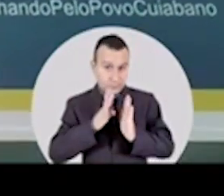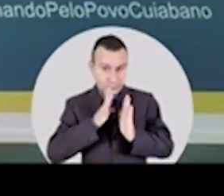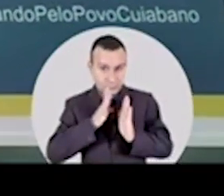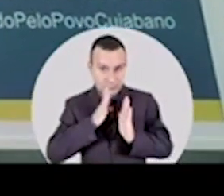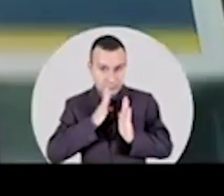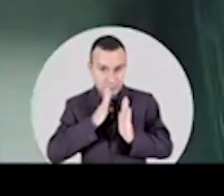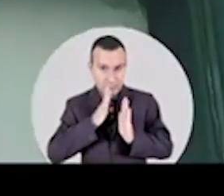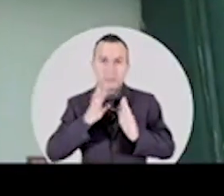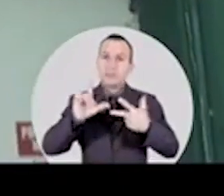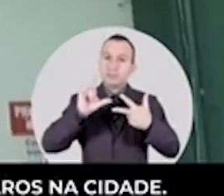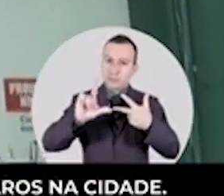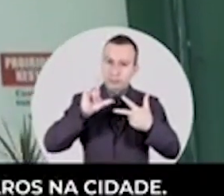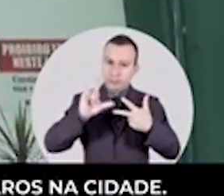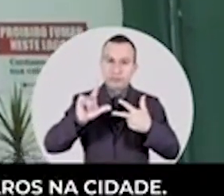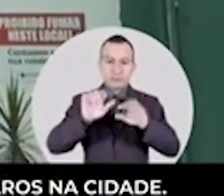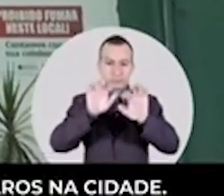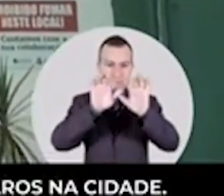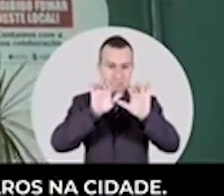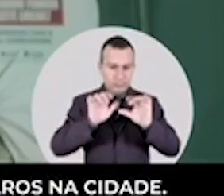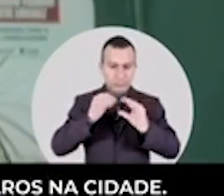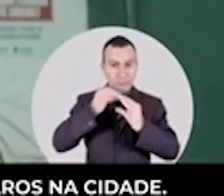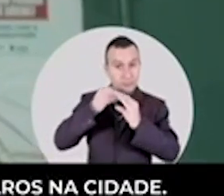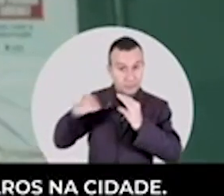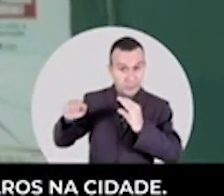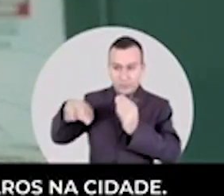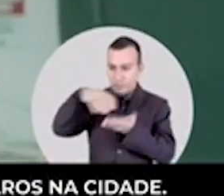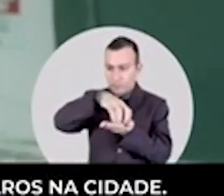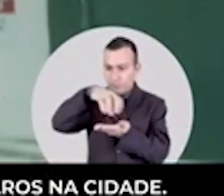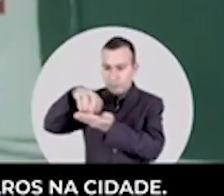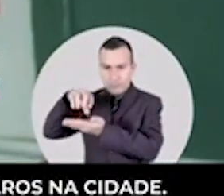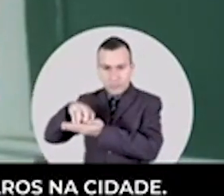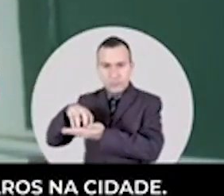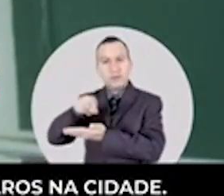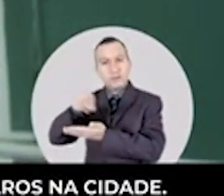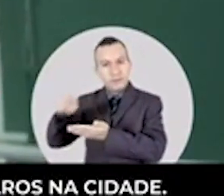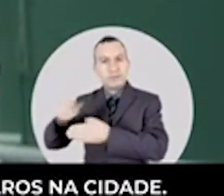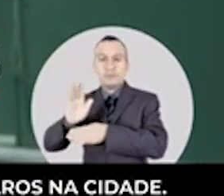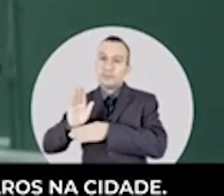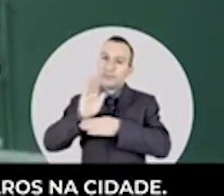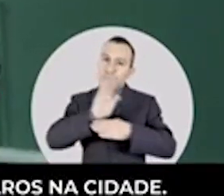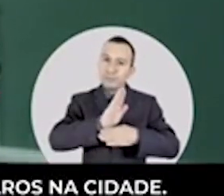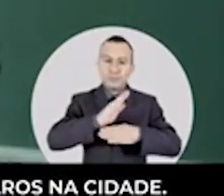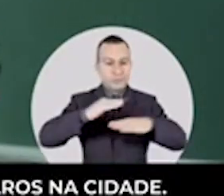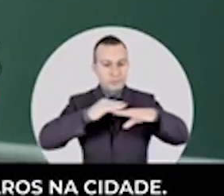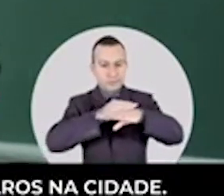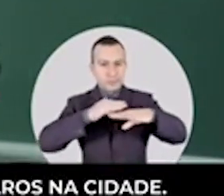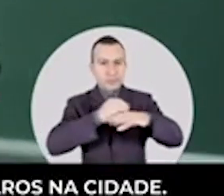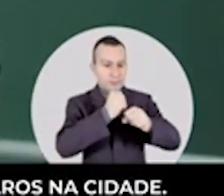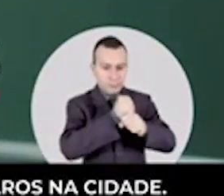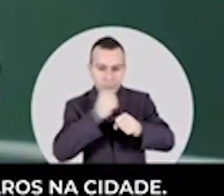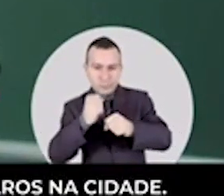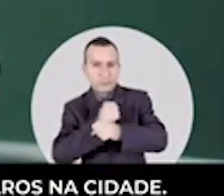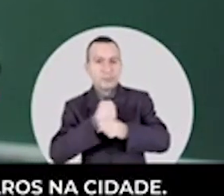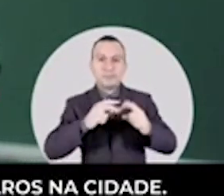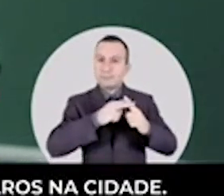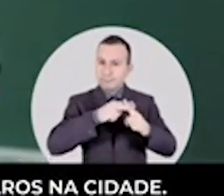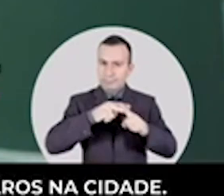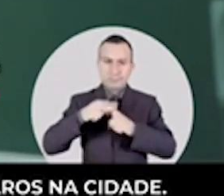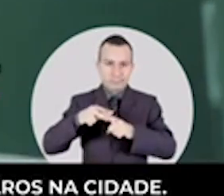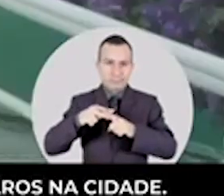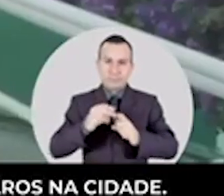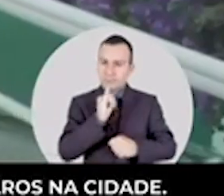Você sabe o que é uma indicação? É o instrumento do legislativo para que outros órgãos tomem providências sobre obras ou reparos na